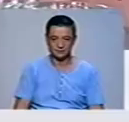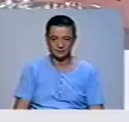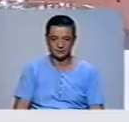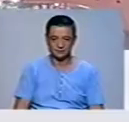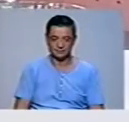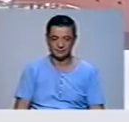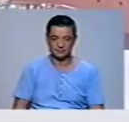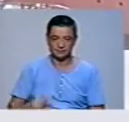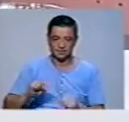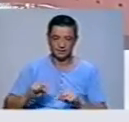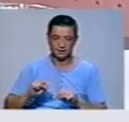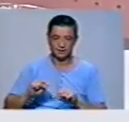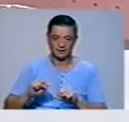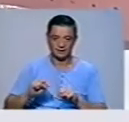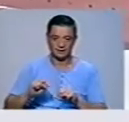eles provam.